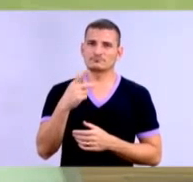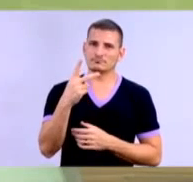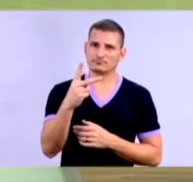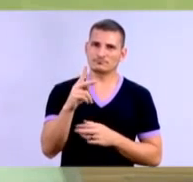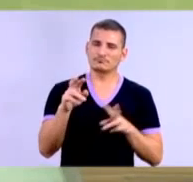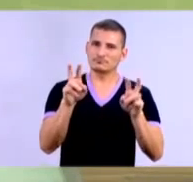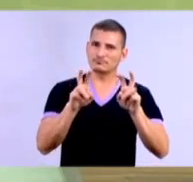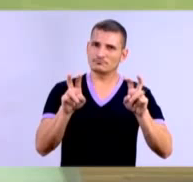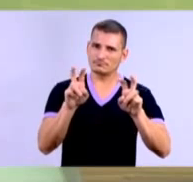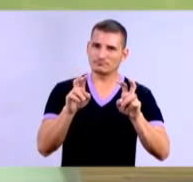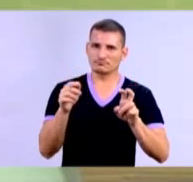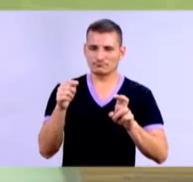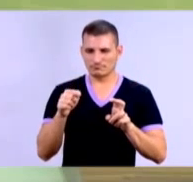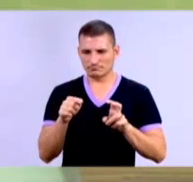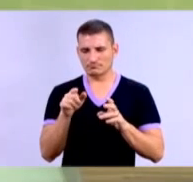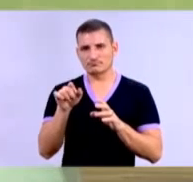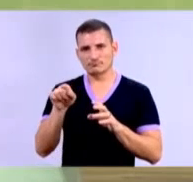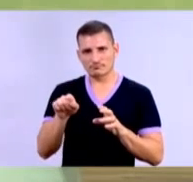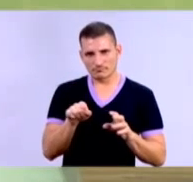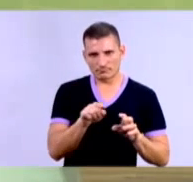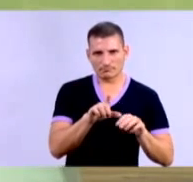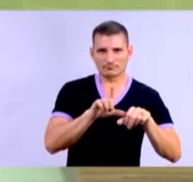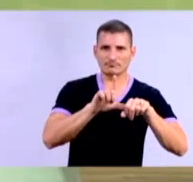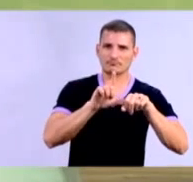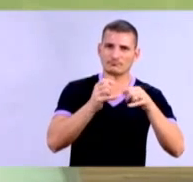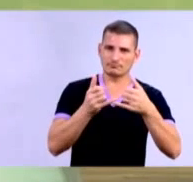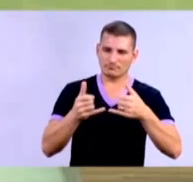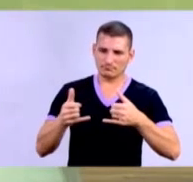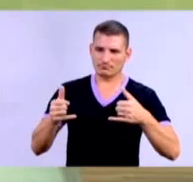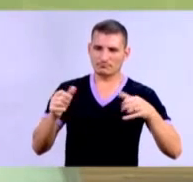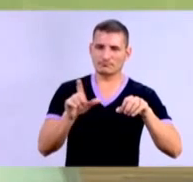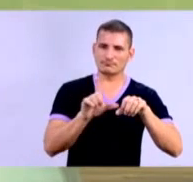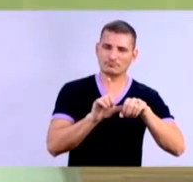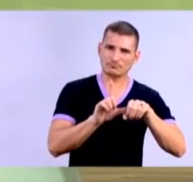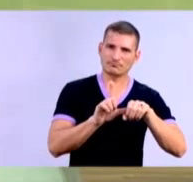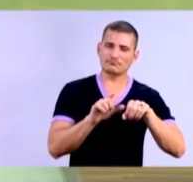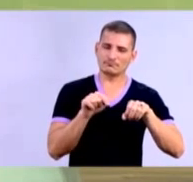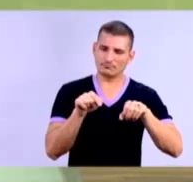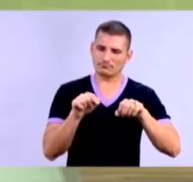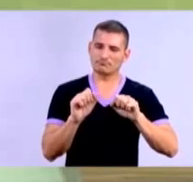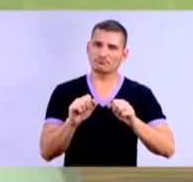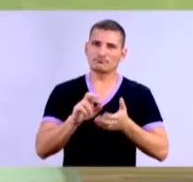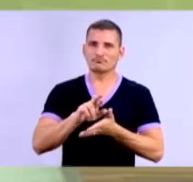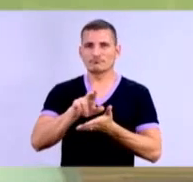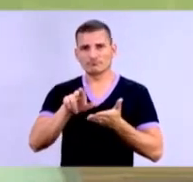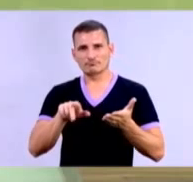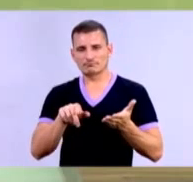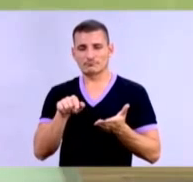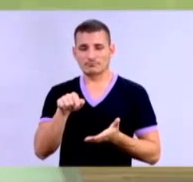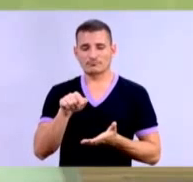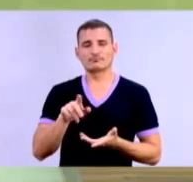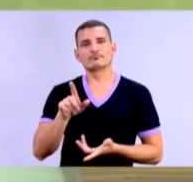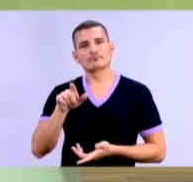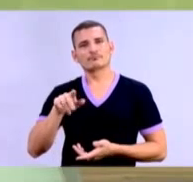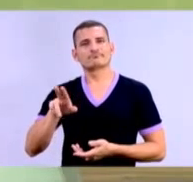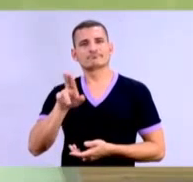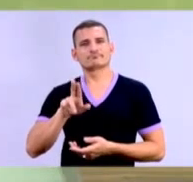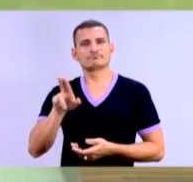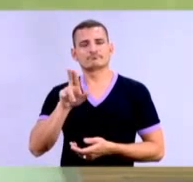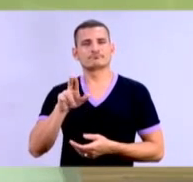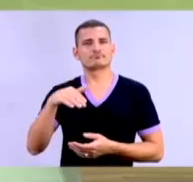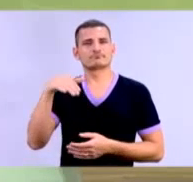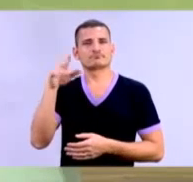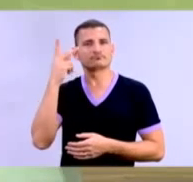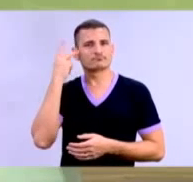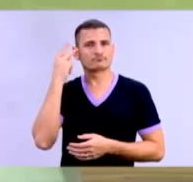computador ligado em um modem, você pode ter equipamentos ligados nesse cabo. Esse cabo ele tem se tornado cada vez mais comum. Você compra o